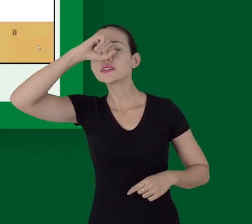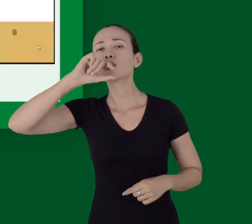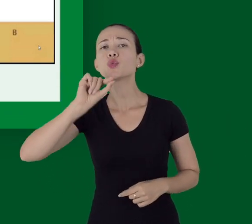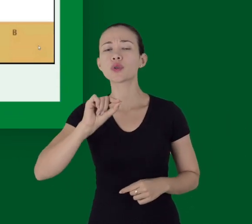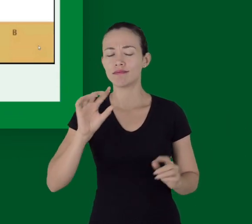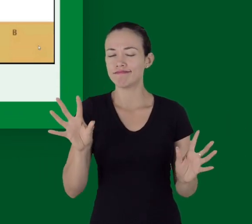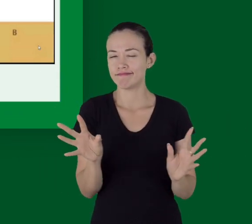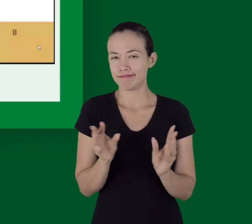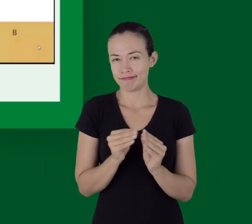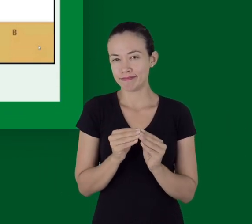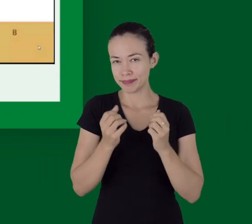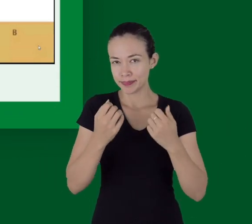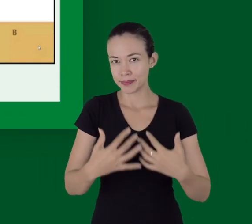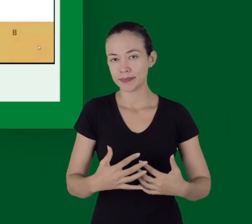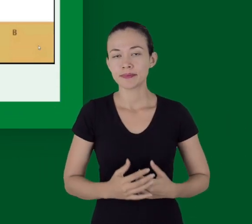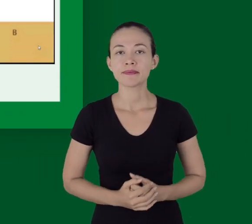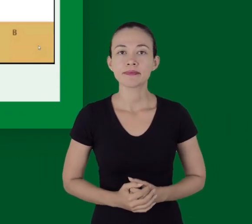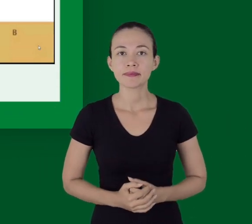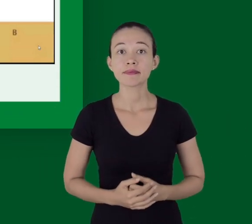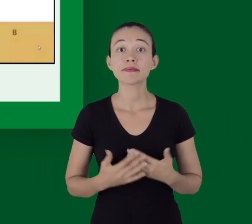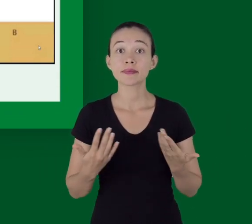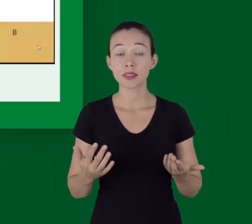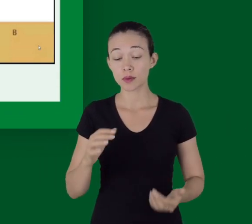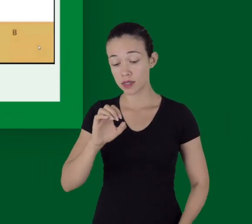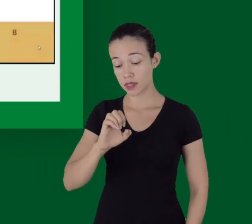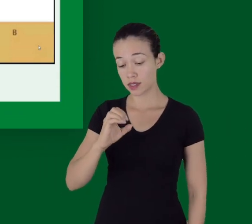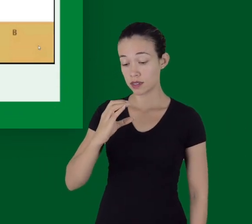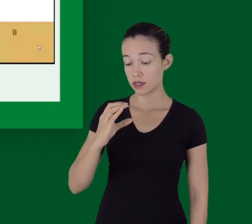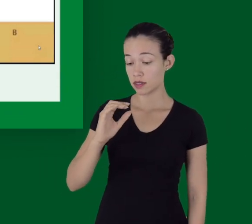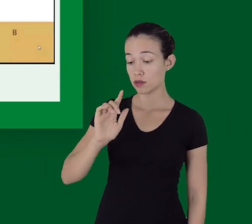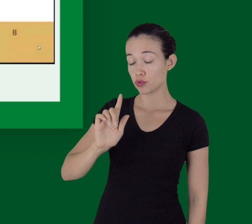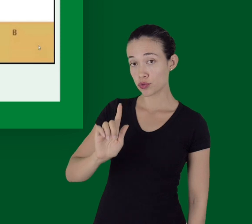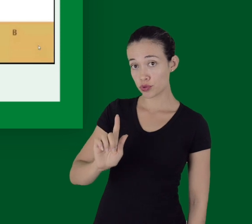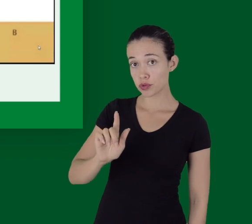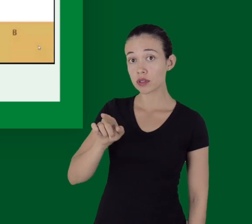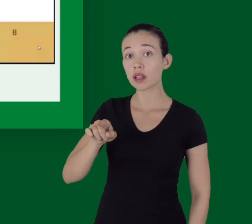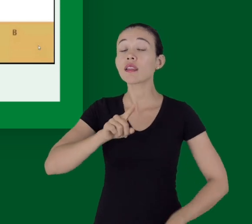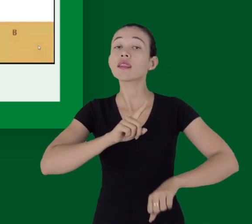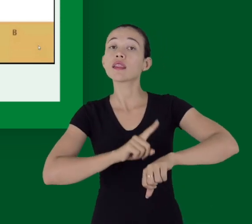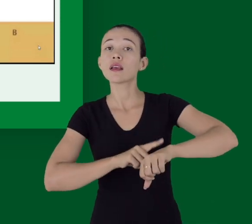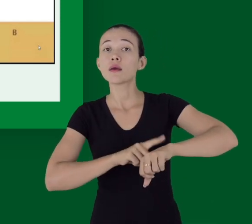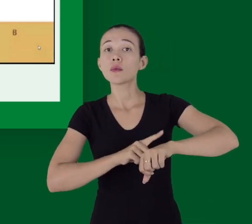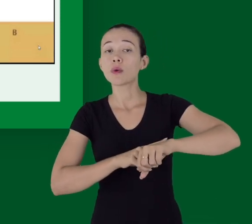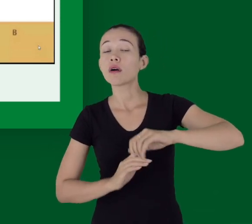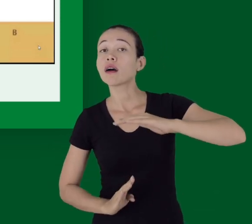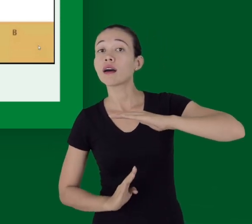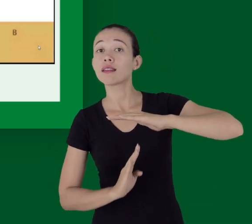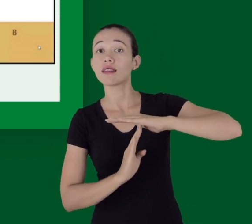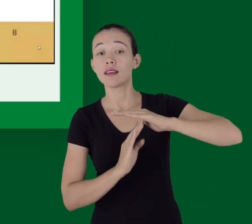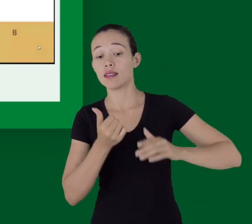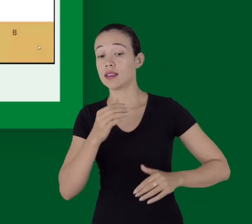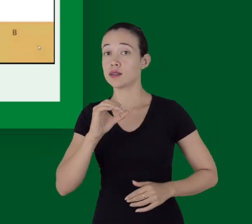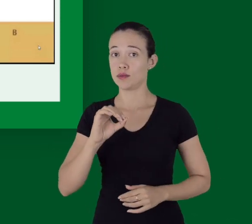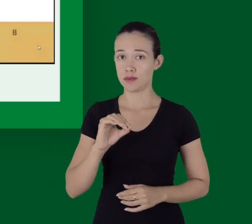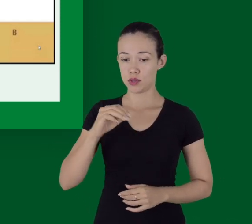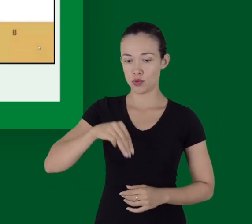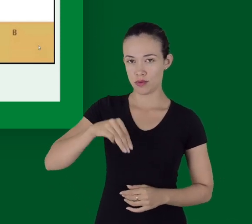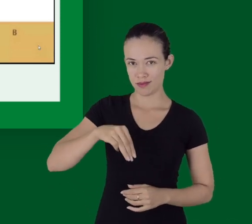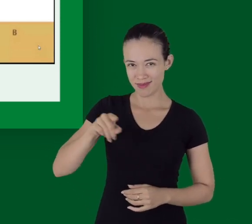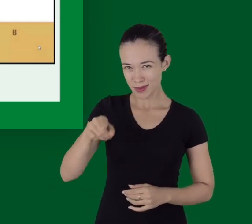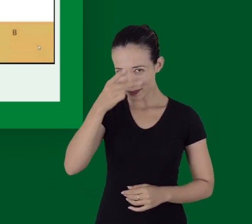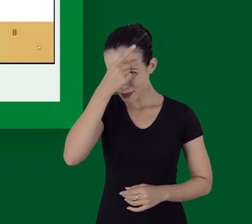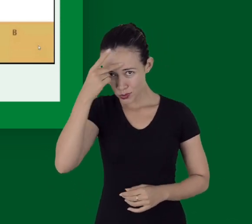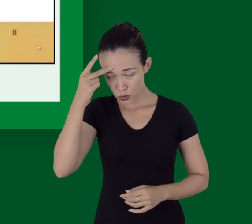é assim. O eletro, em quanto tempo que a gente tem que fazer cada coisa, né? O eletro, como eu falei, tem que ser feito até 10 minutos